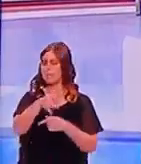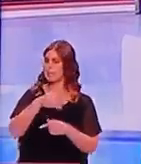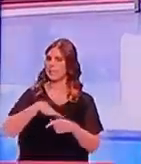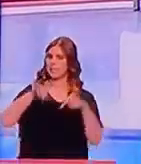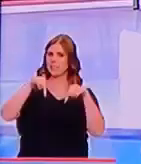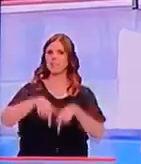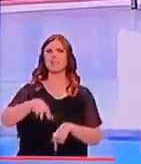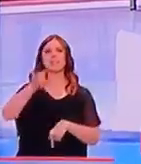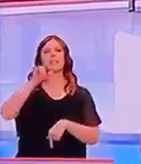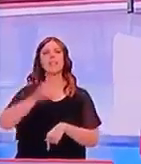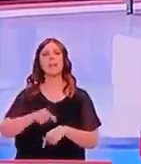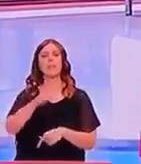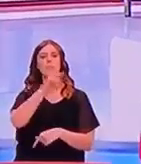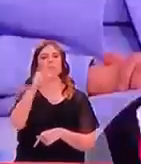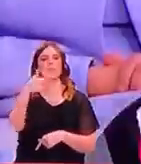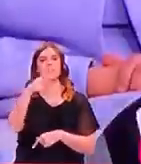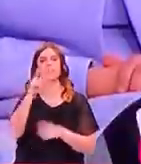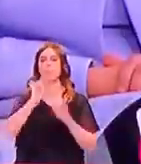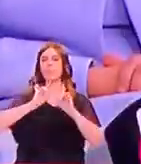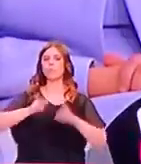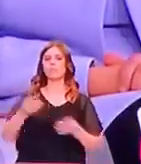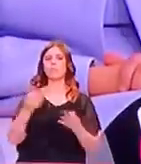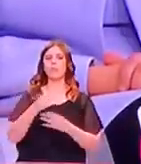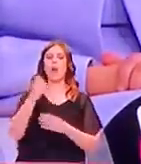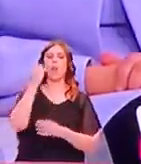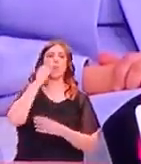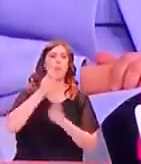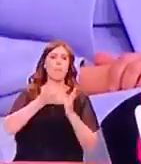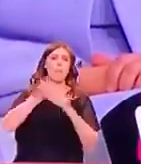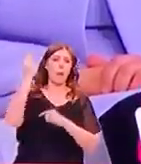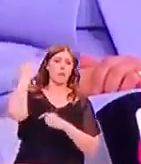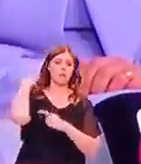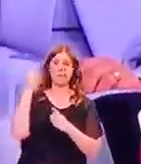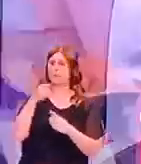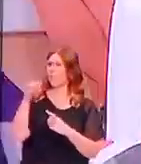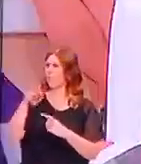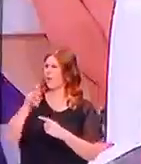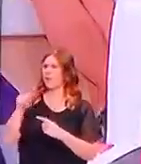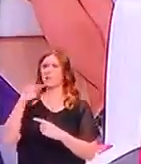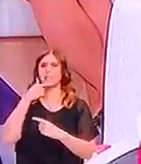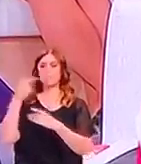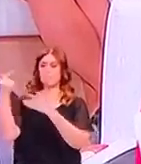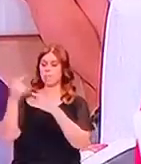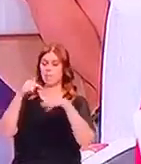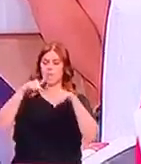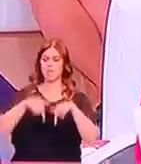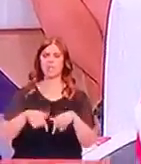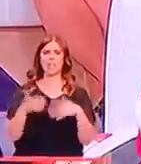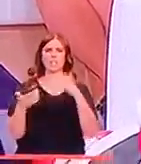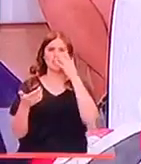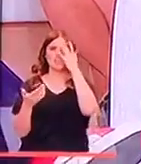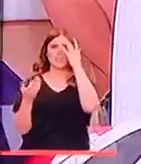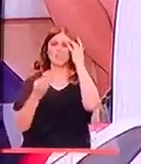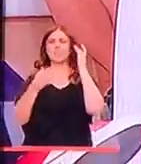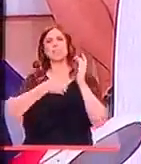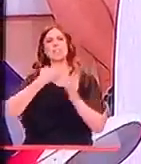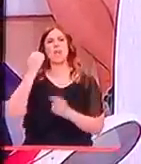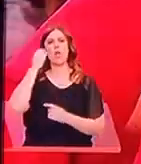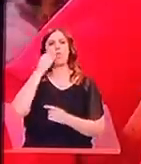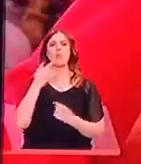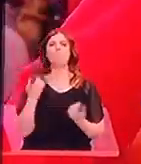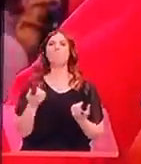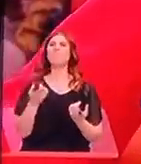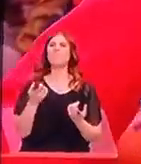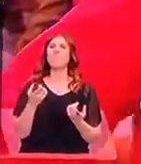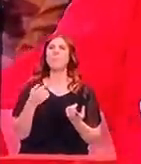aqui também no Você na TV. Começou com uma pequena dor nas costas. O Manuel estava-me a dizer que o recebeu aqui já e sentia essa dor. Ela não